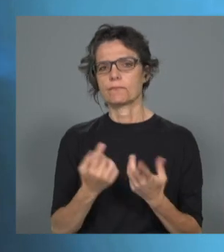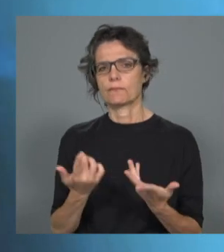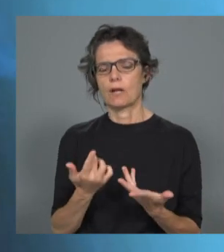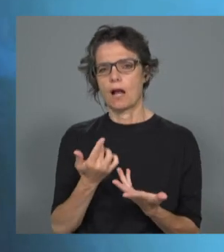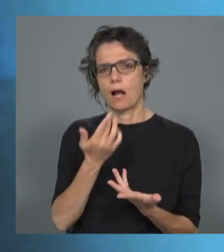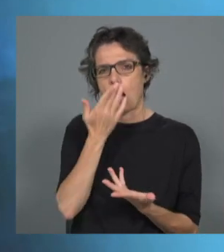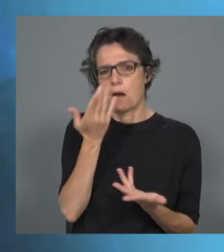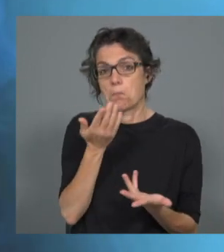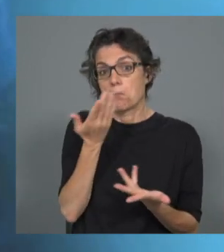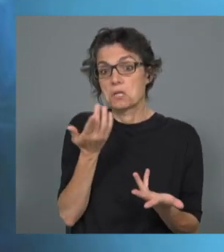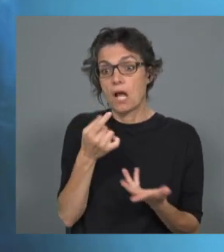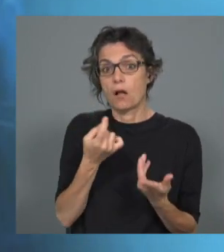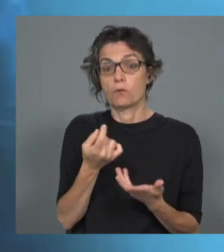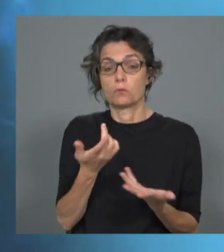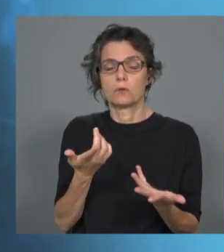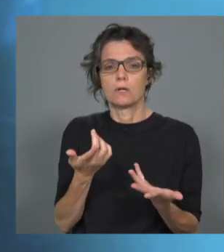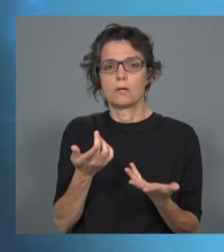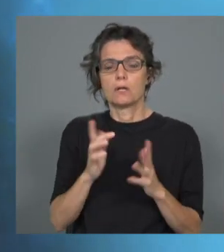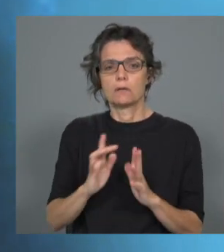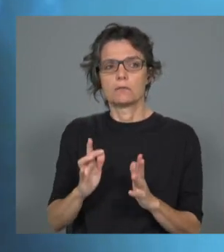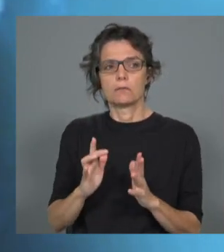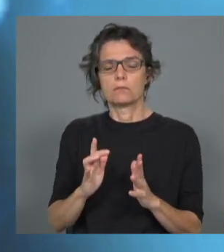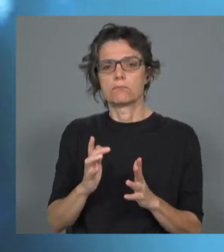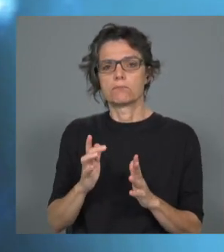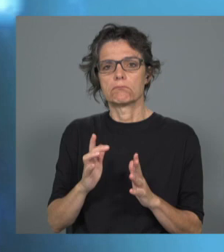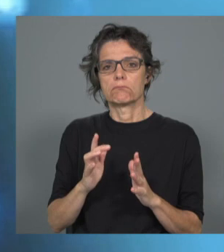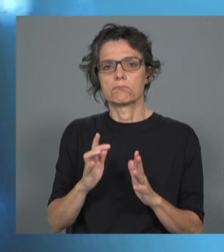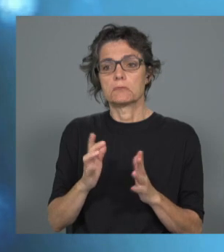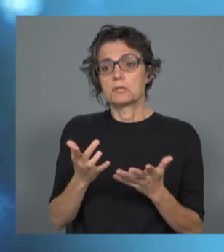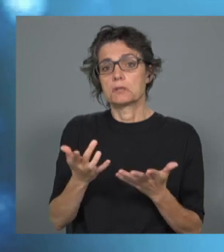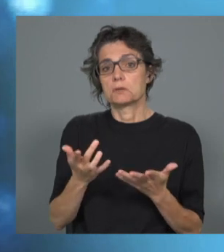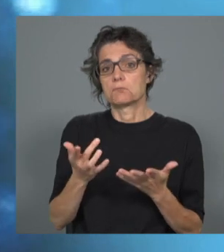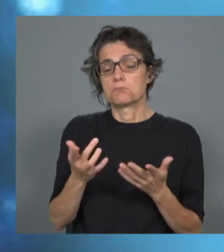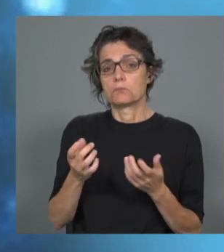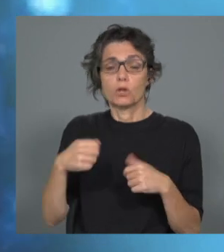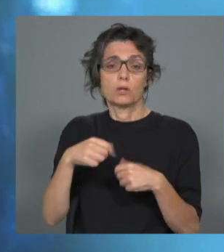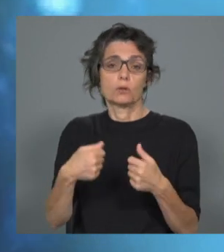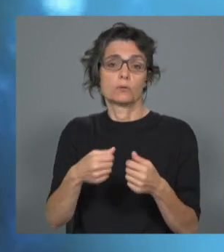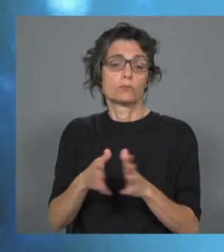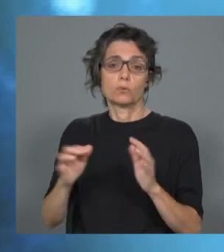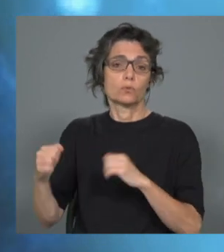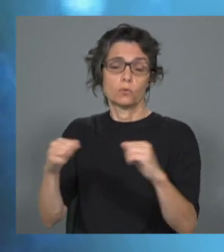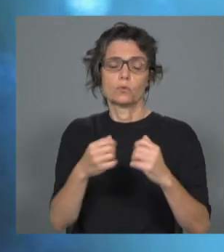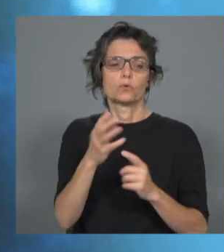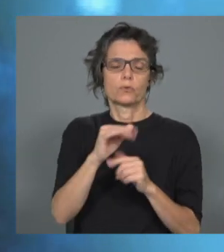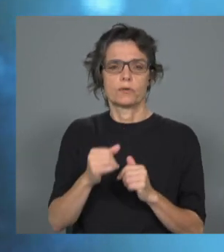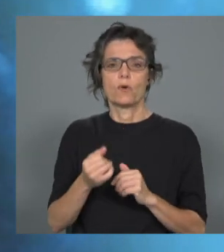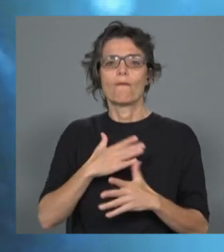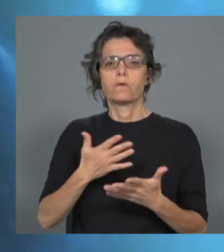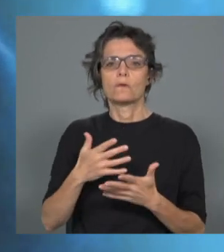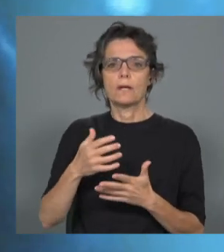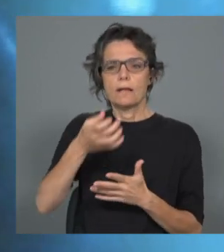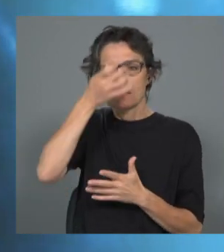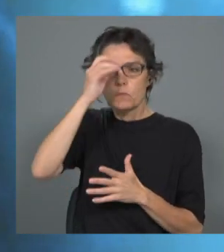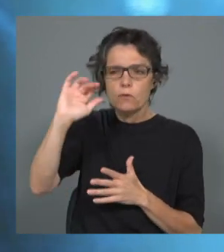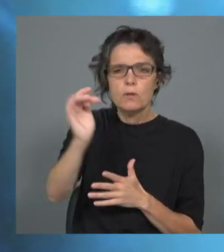experiência inovadora da escuta, de chamar, e particularmente aqueles que até nem estão próximos, nem são